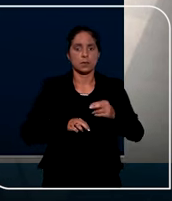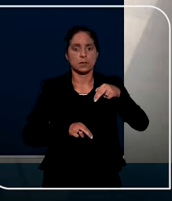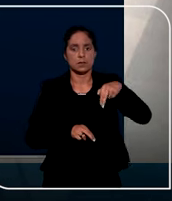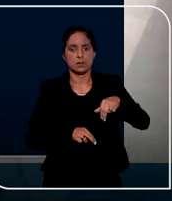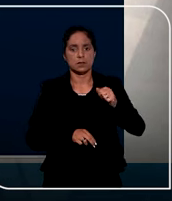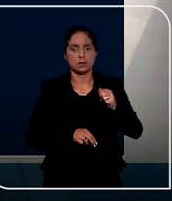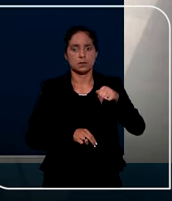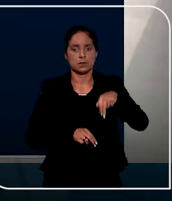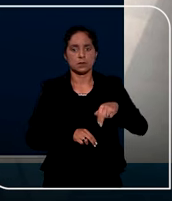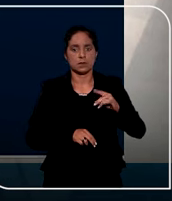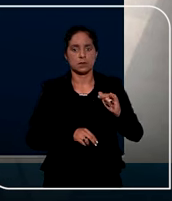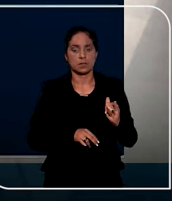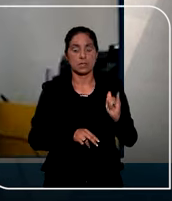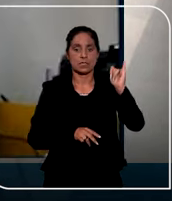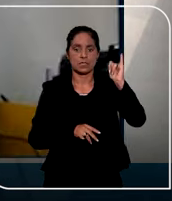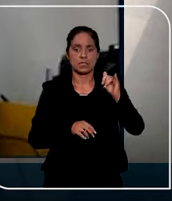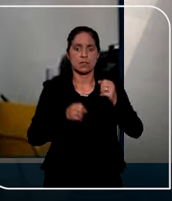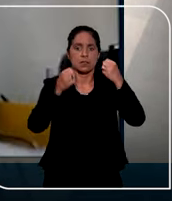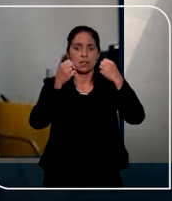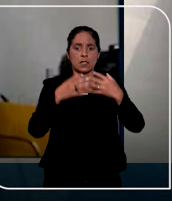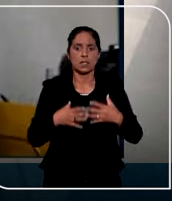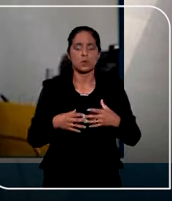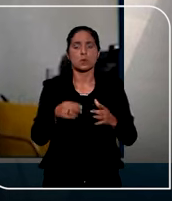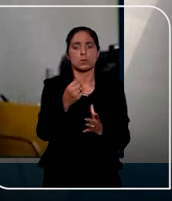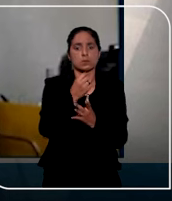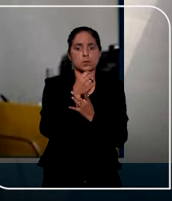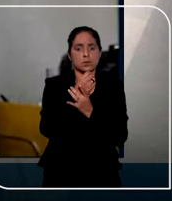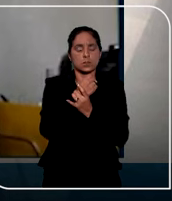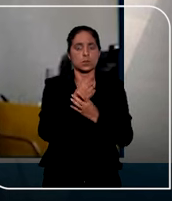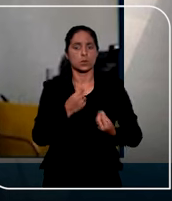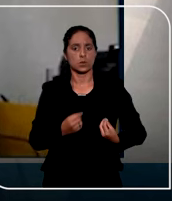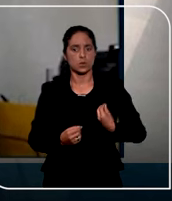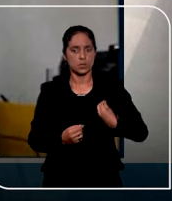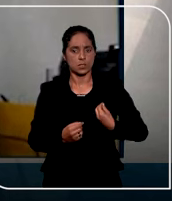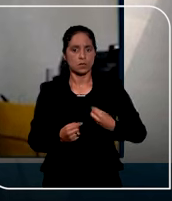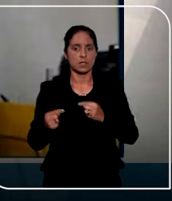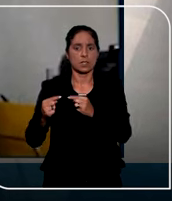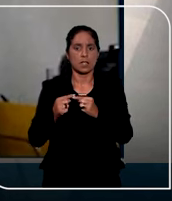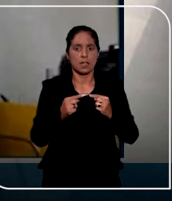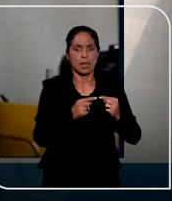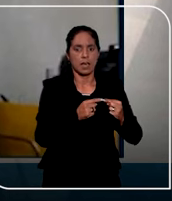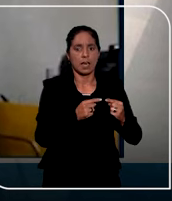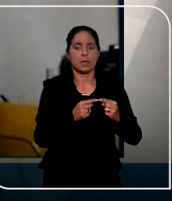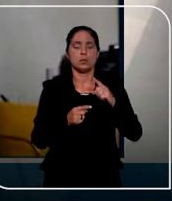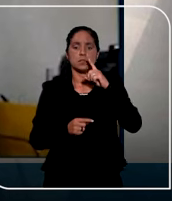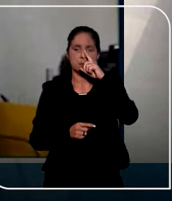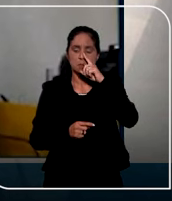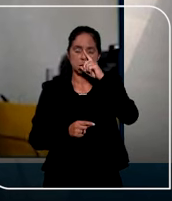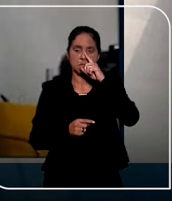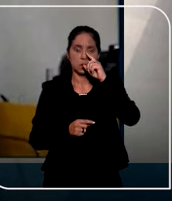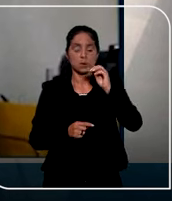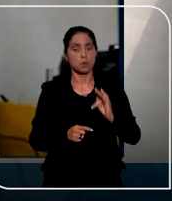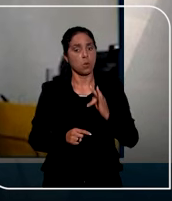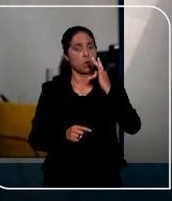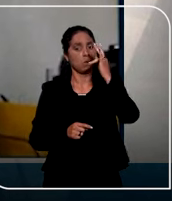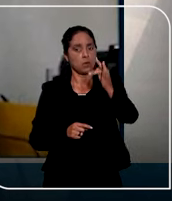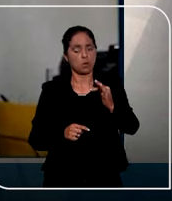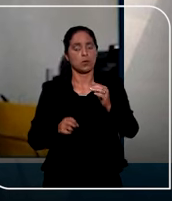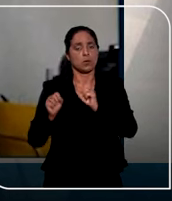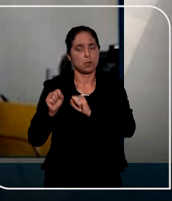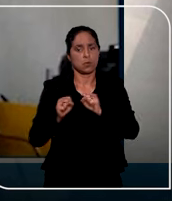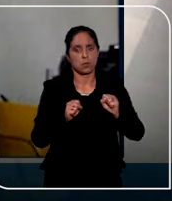explicou que o contrato de seguro de vida está vinculado à garantia de um determinado risco caracterizado como acontecimento futuro e